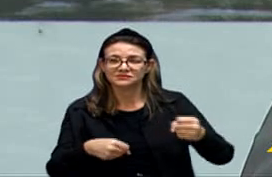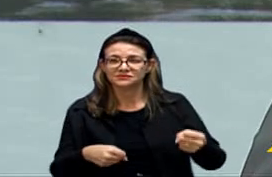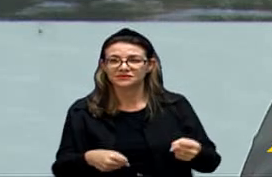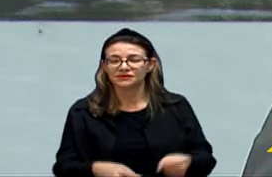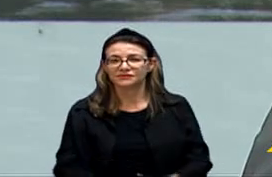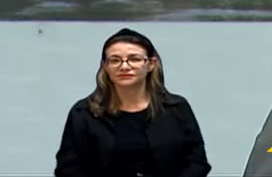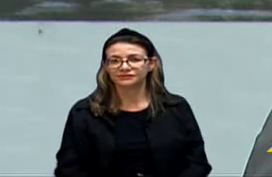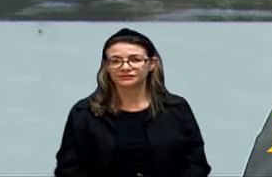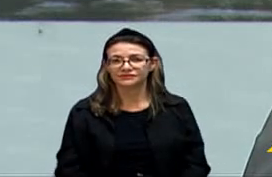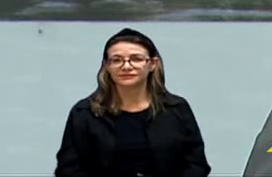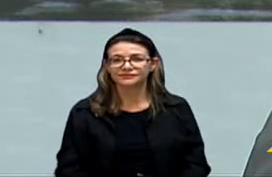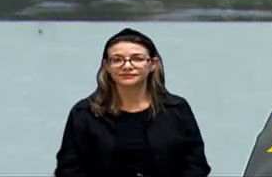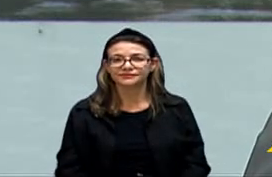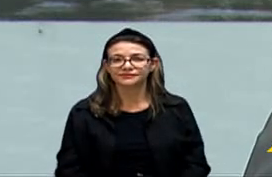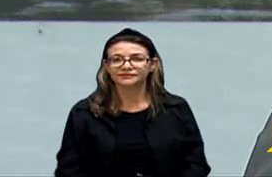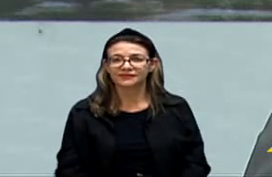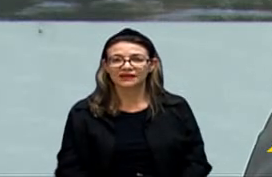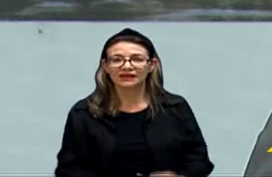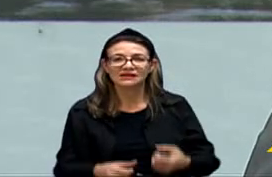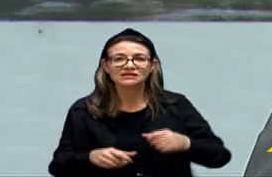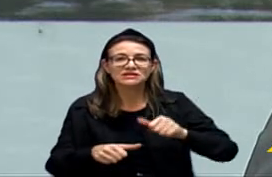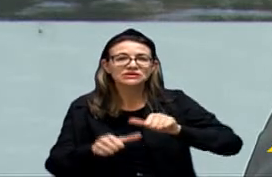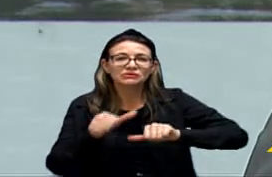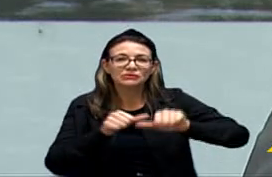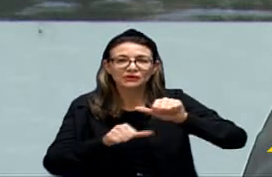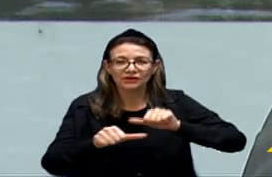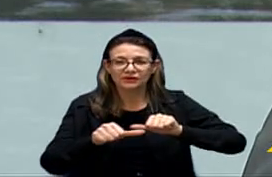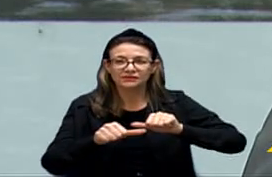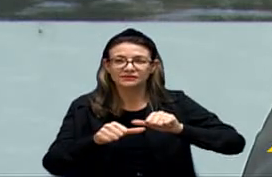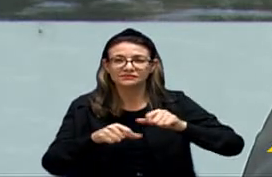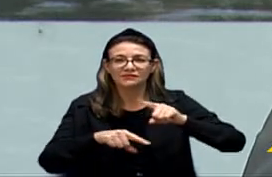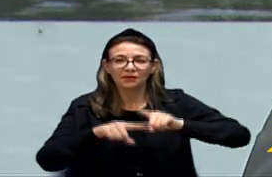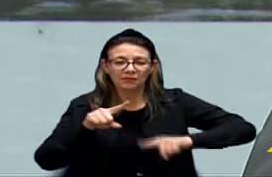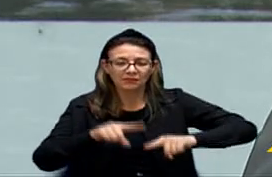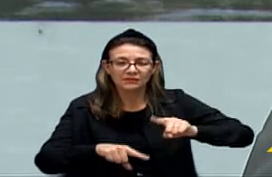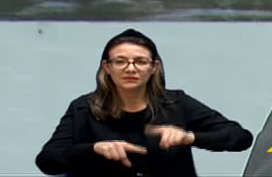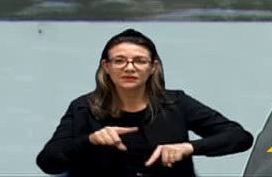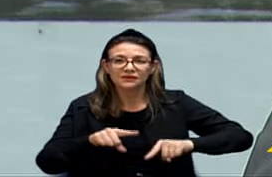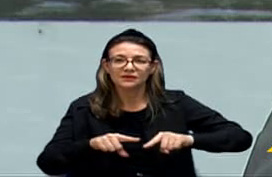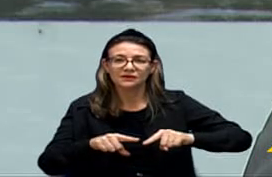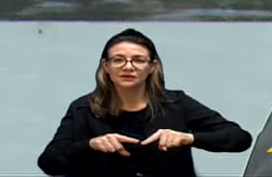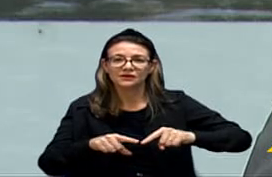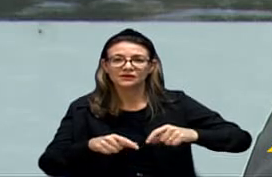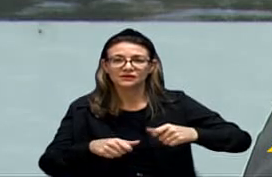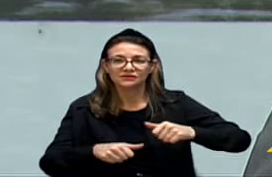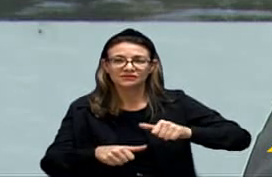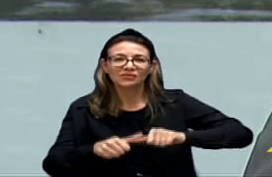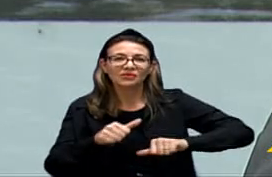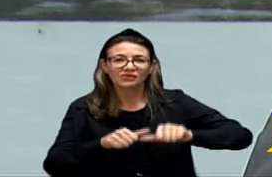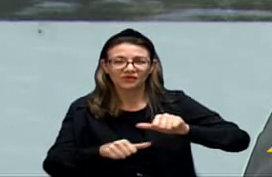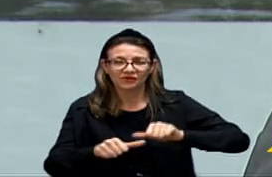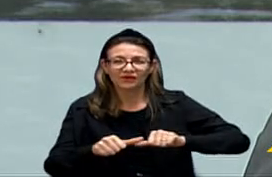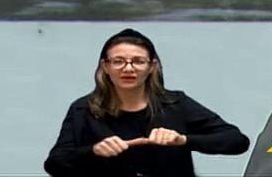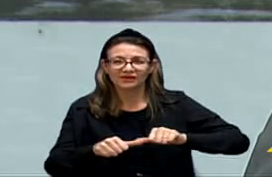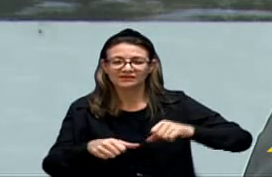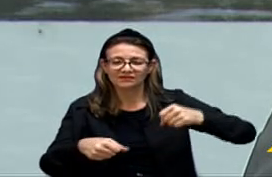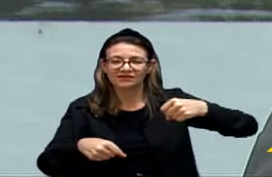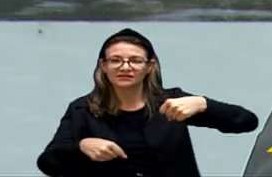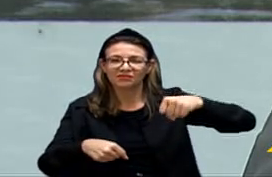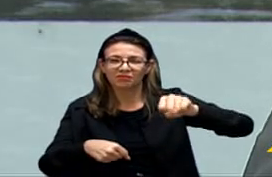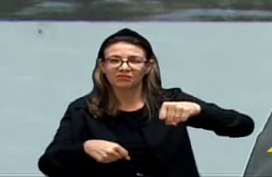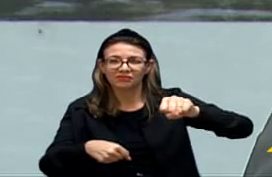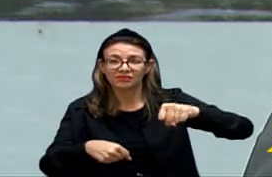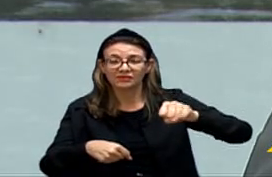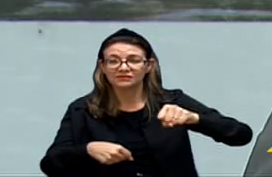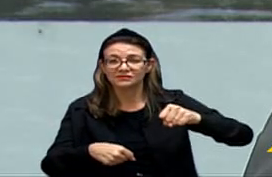aberto enfim eles adulteram e fazem realmente com que essa poluição seja